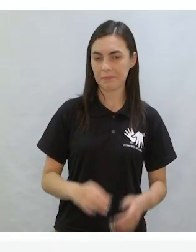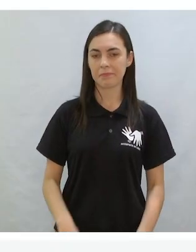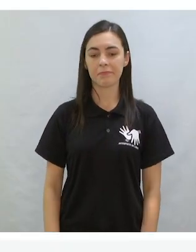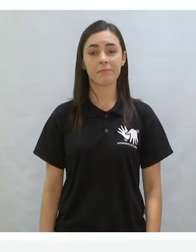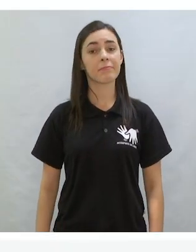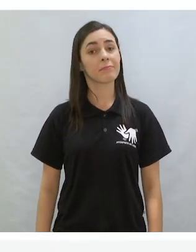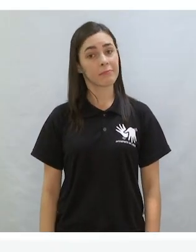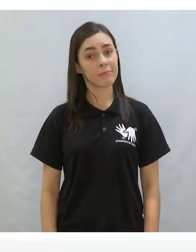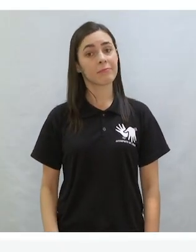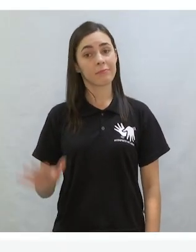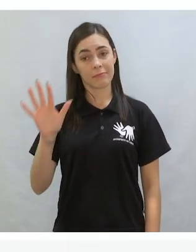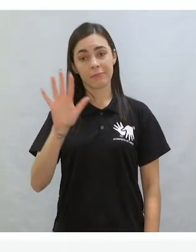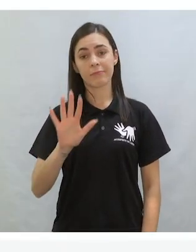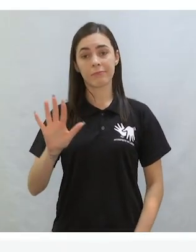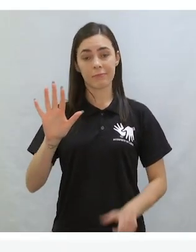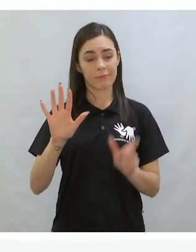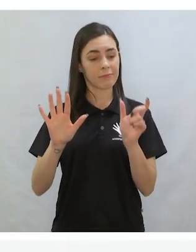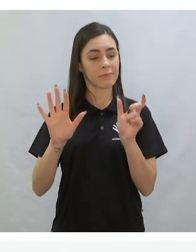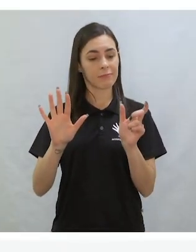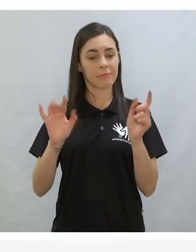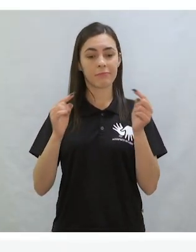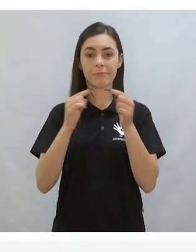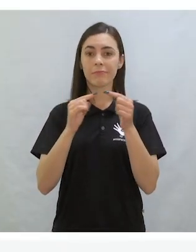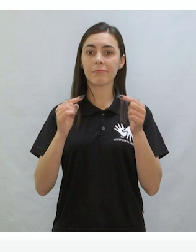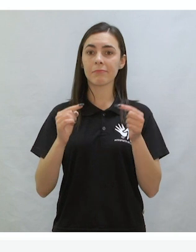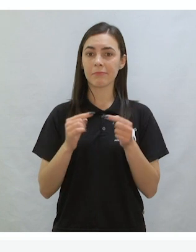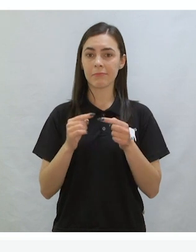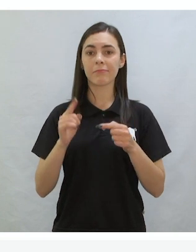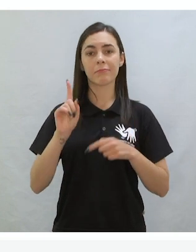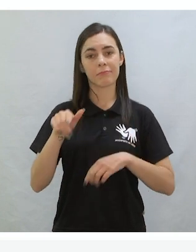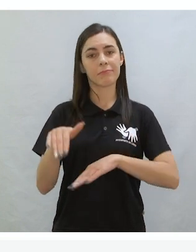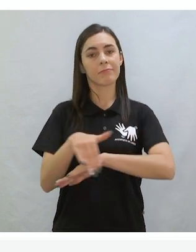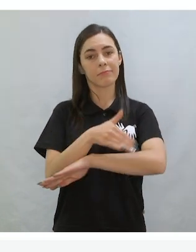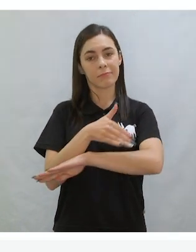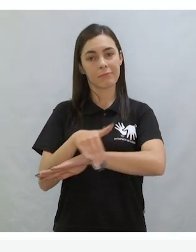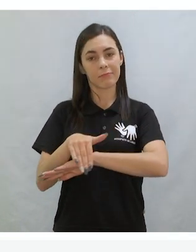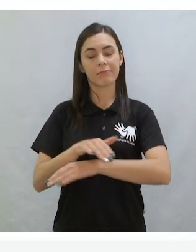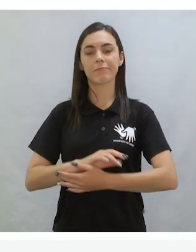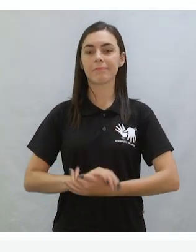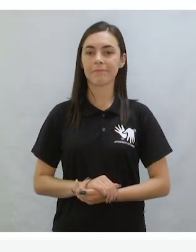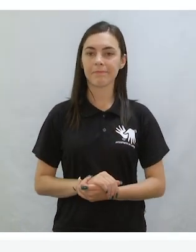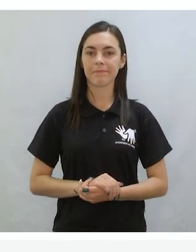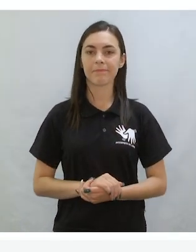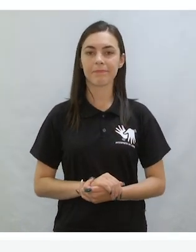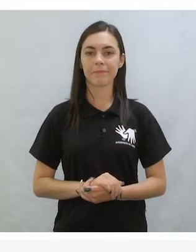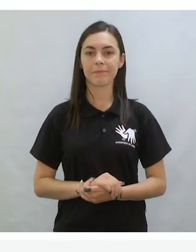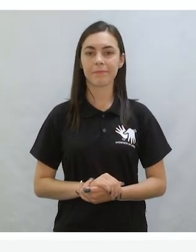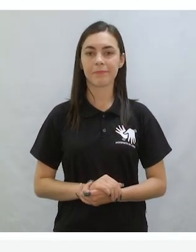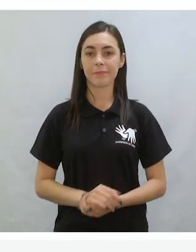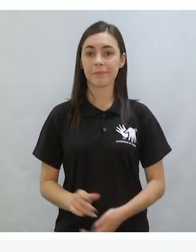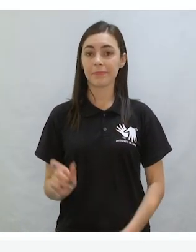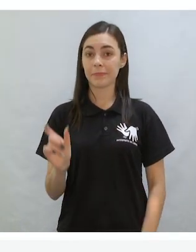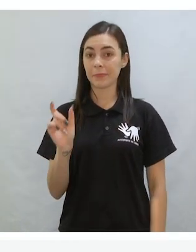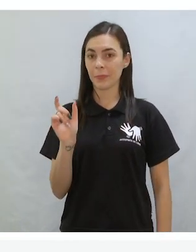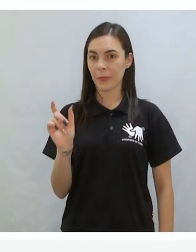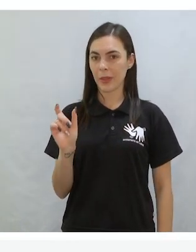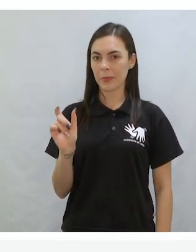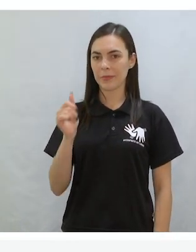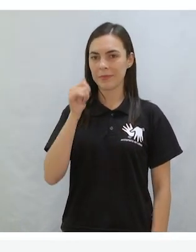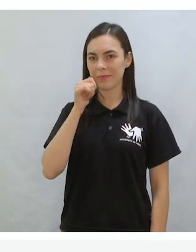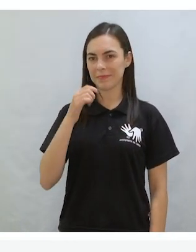imagem? É igual à imagem. Então, a imagem é de uma rua. Então, vejam que da